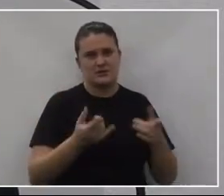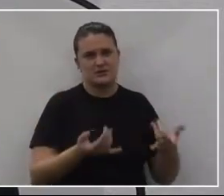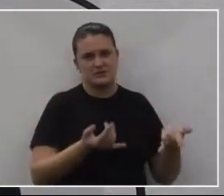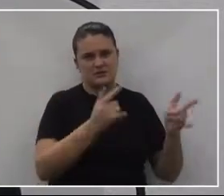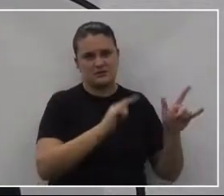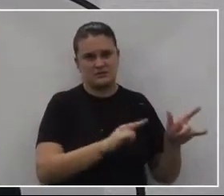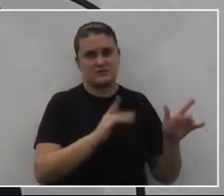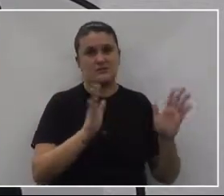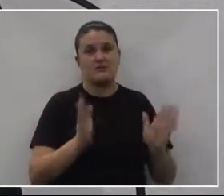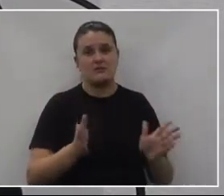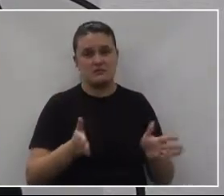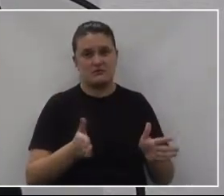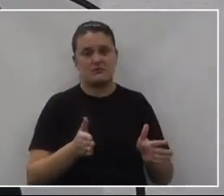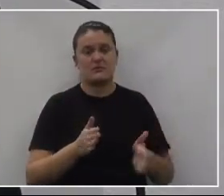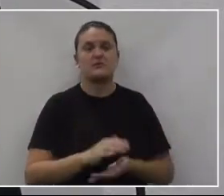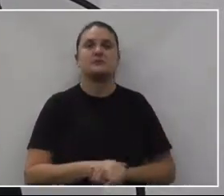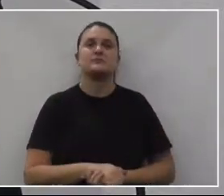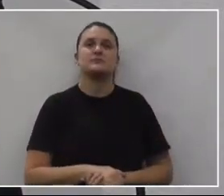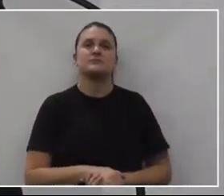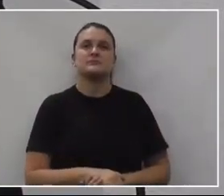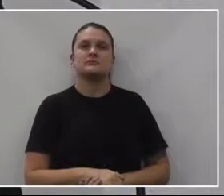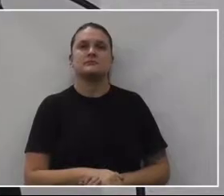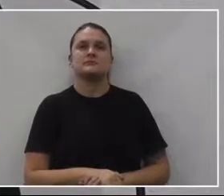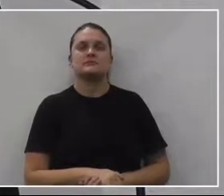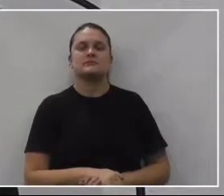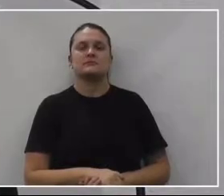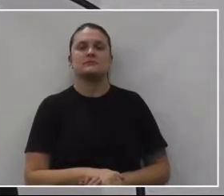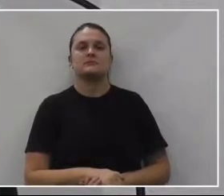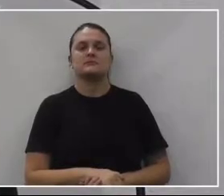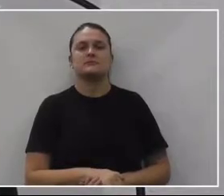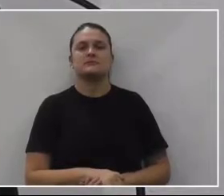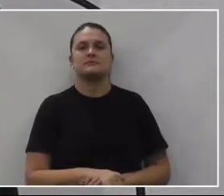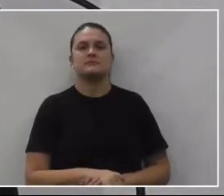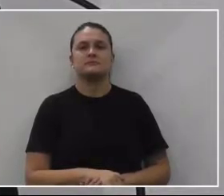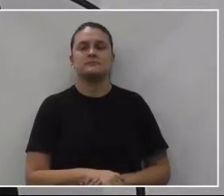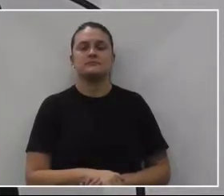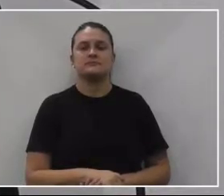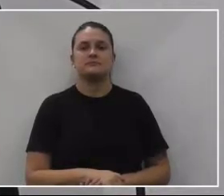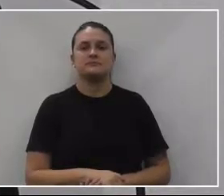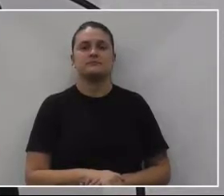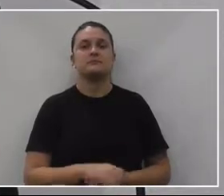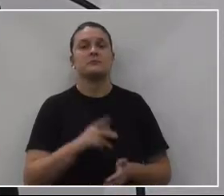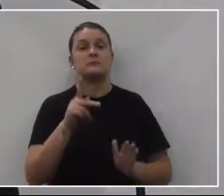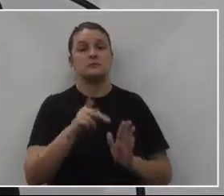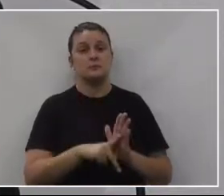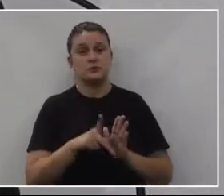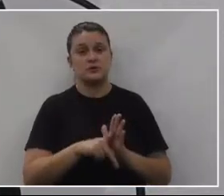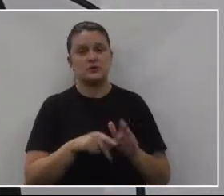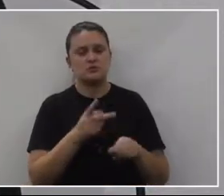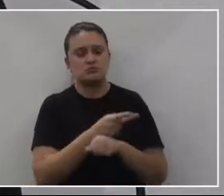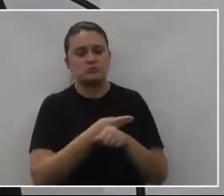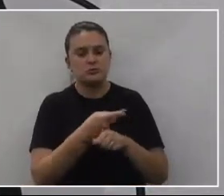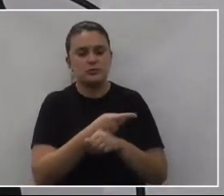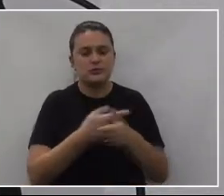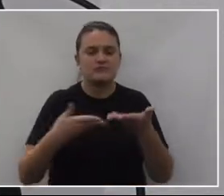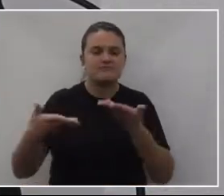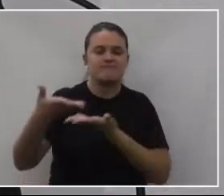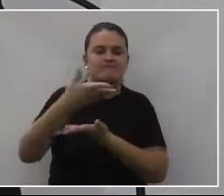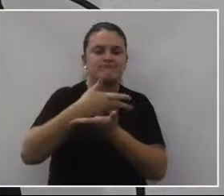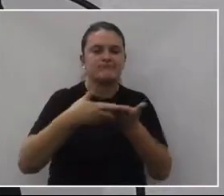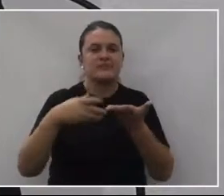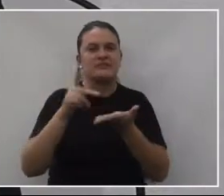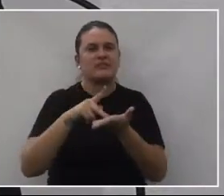doravante agora nesse projeto em parceria com o nosso Sejusc. É um projeto que busca um diálogo